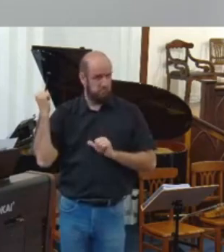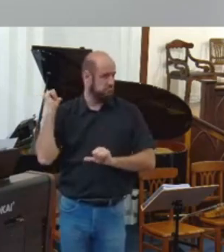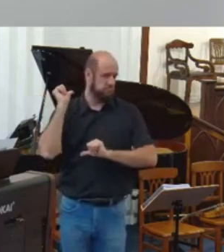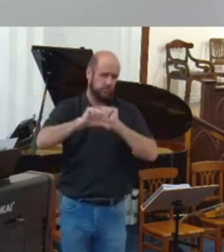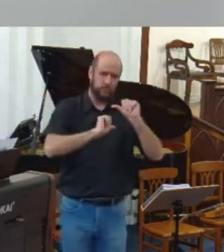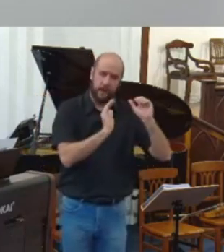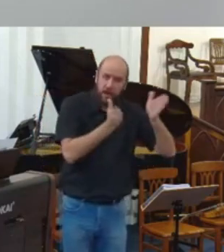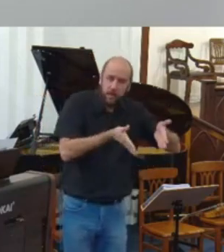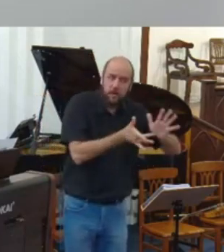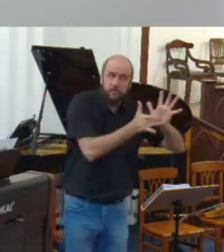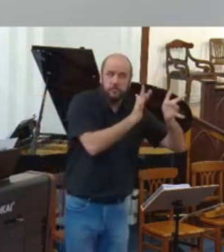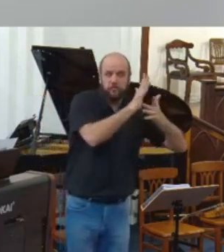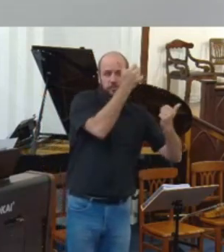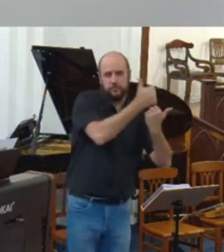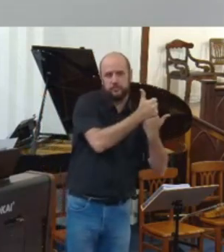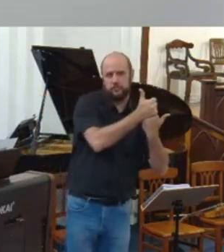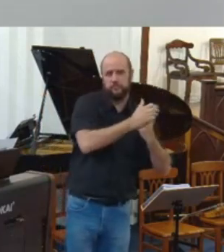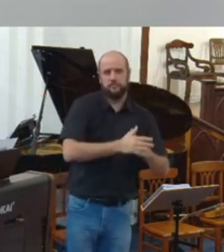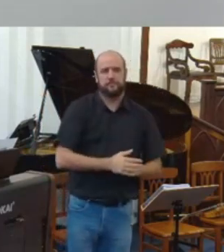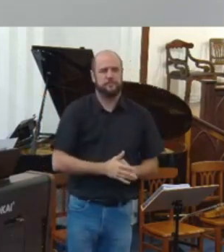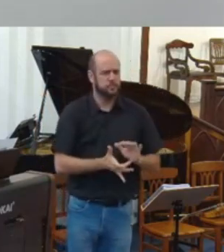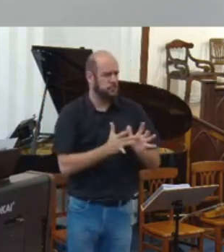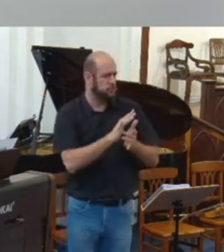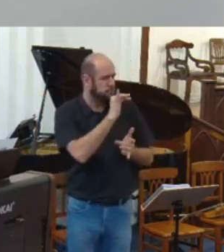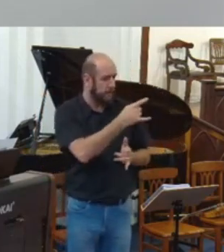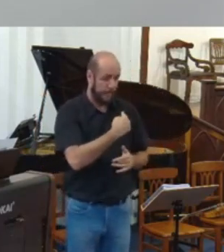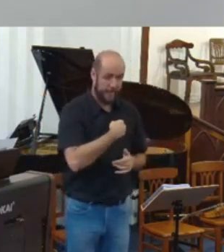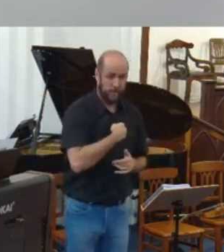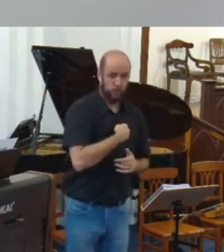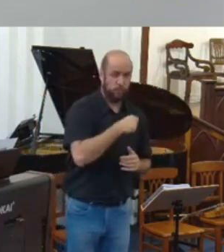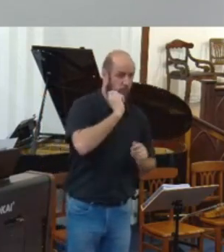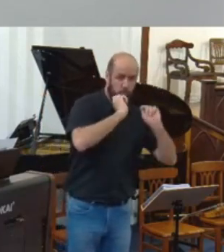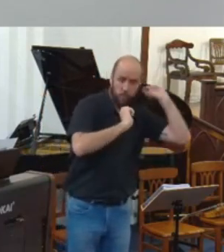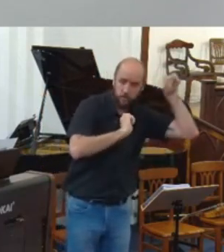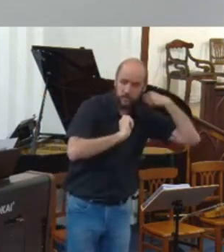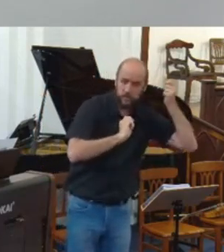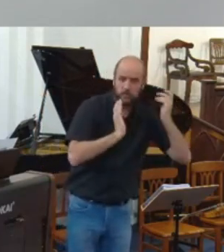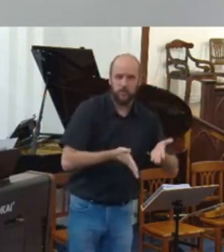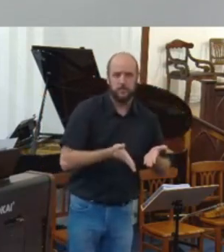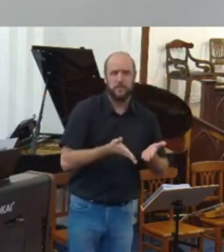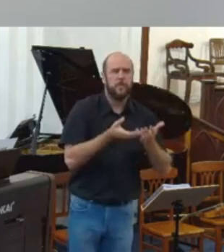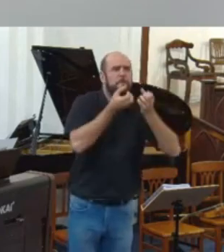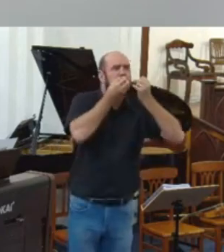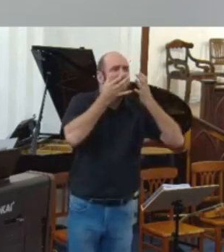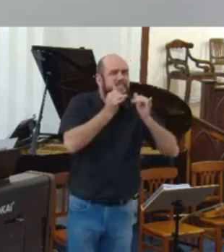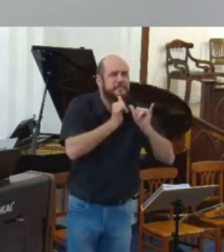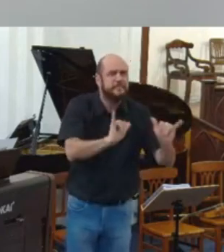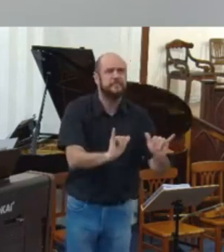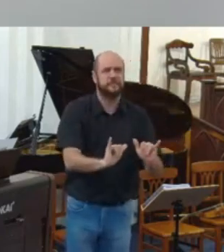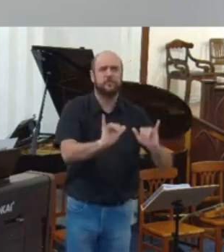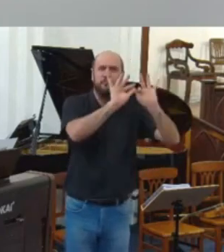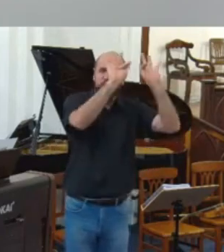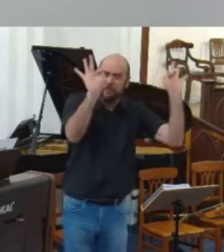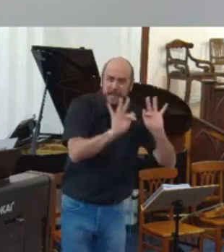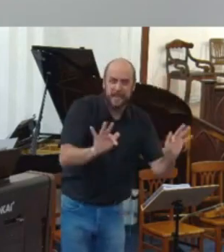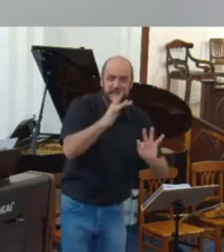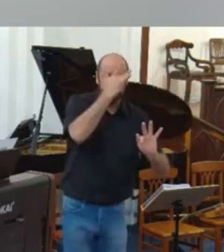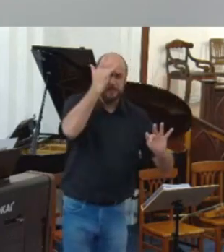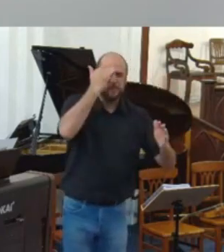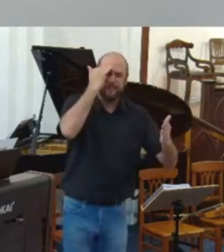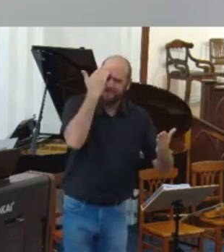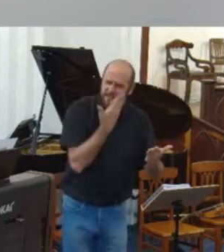cordeiro. Entende, criança? Ele disse: eu sou esse cordeiro agora. Bendito o cordeiro, bem-aventurado aquele